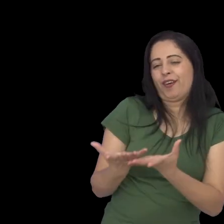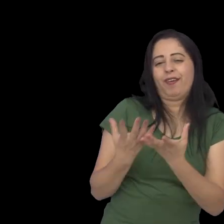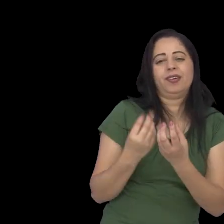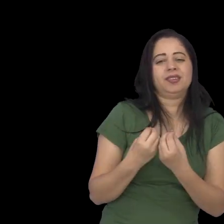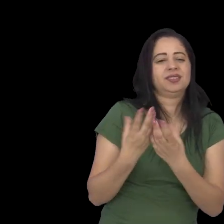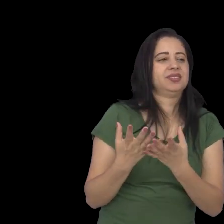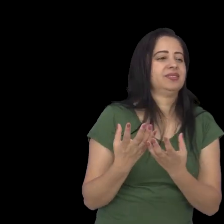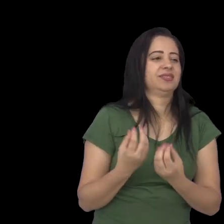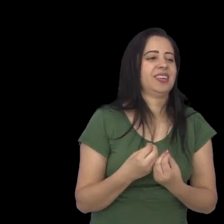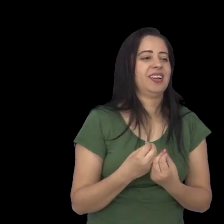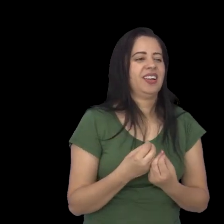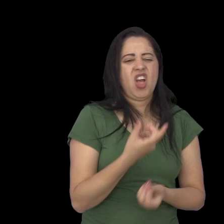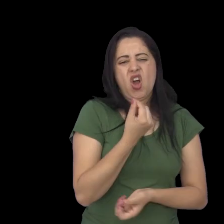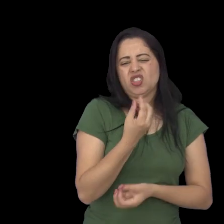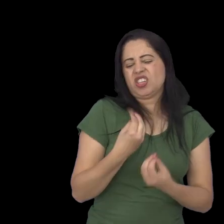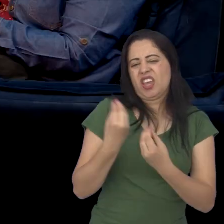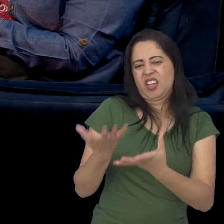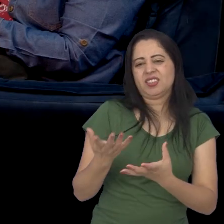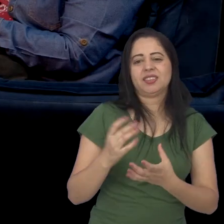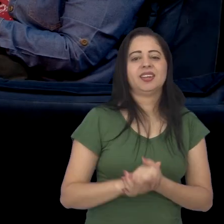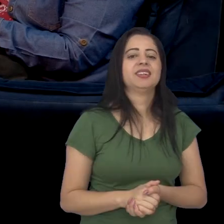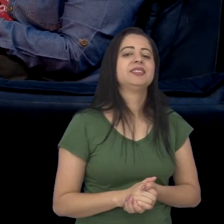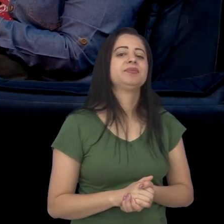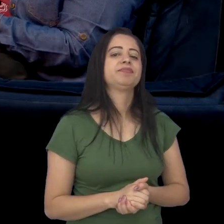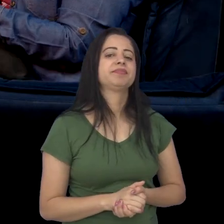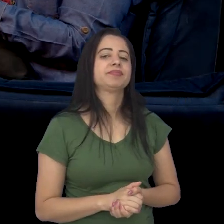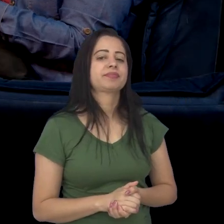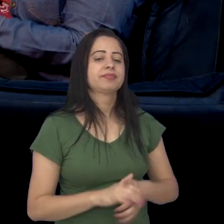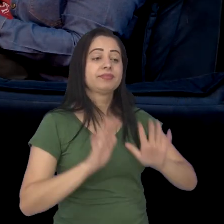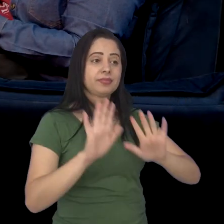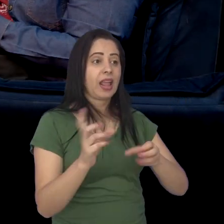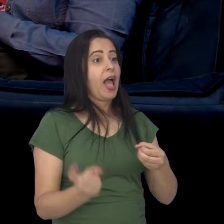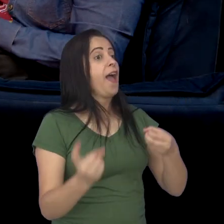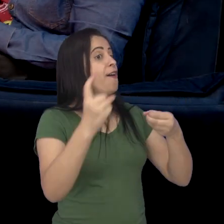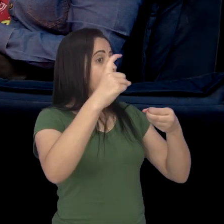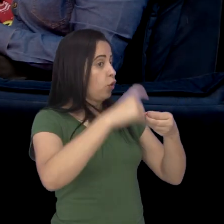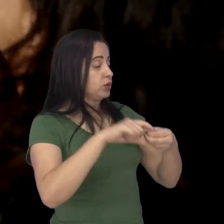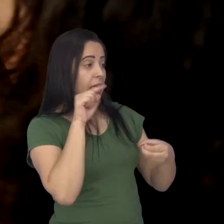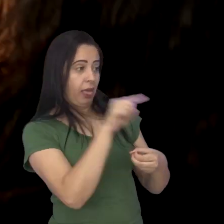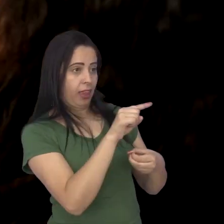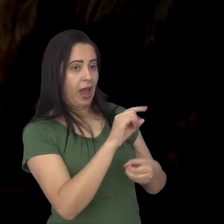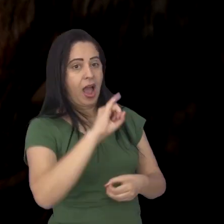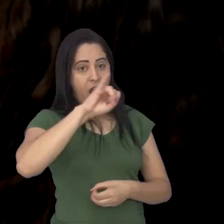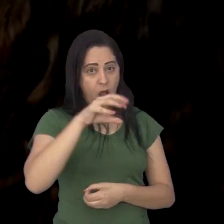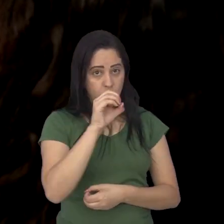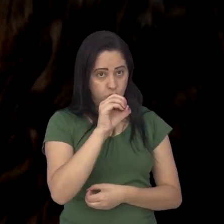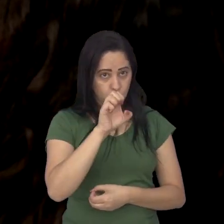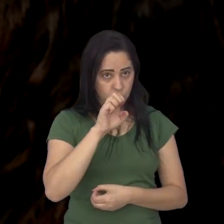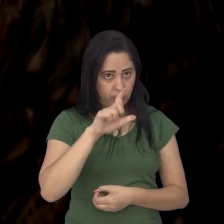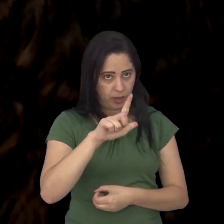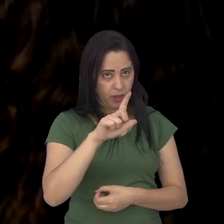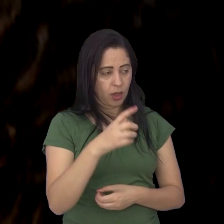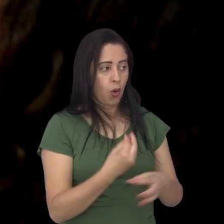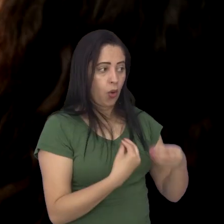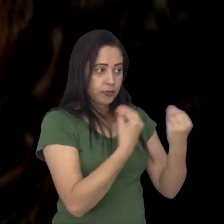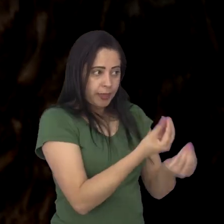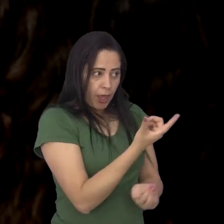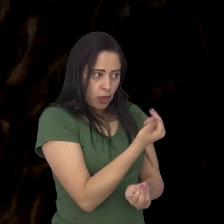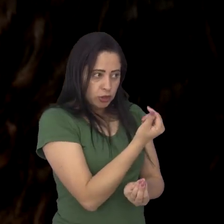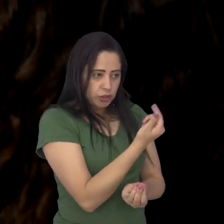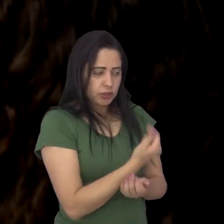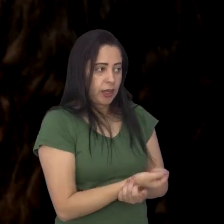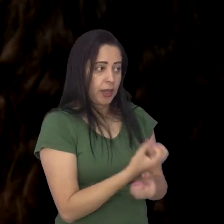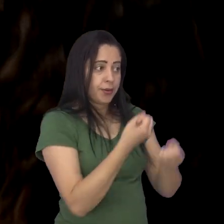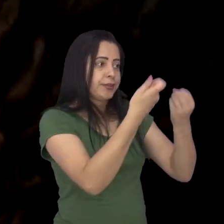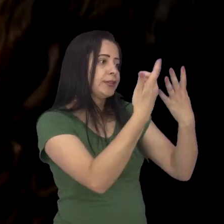rapaz, pega o pão no carro da menina e devolve o dinheiro para ela. Ajuda essa pessoa. Voltei pro trailer do Joel, devolvi o dinheiro